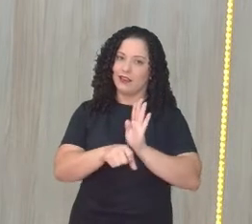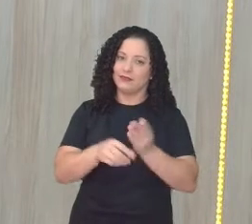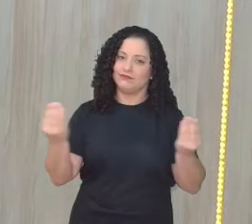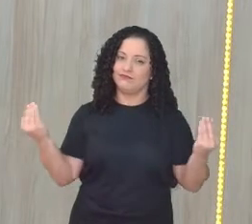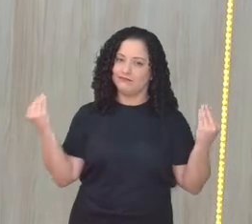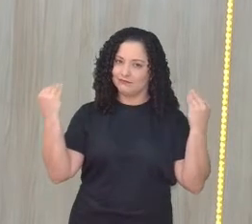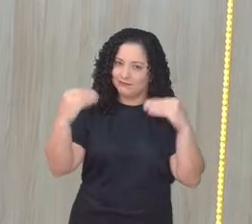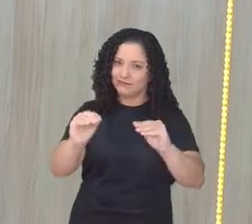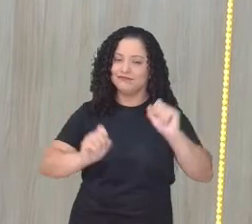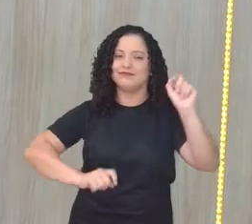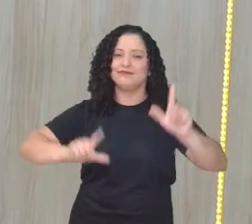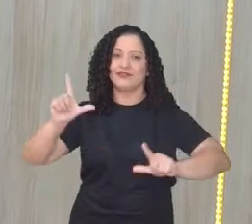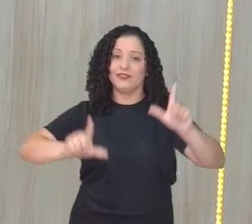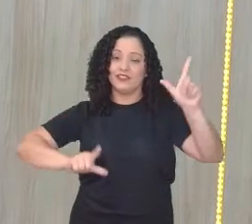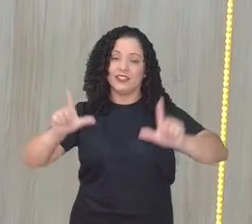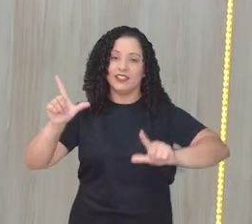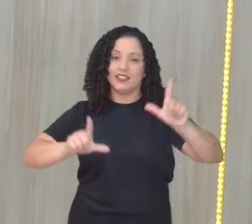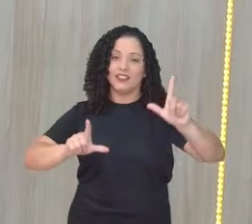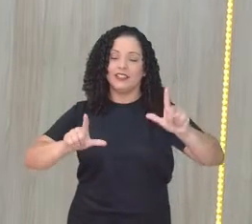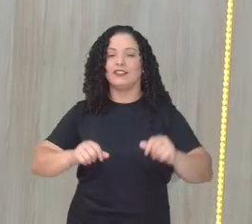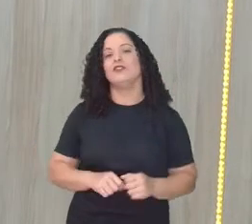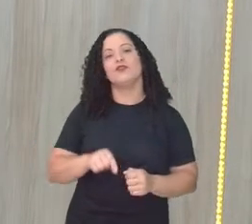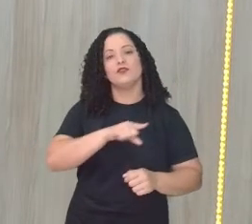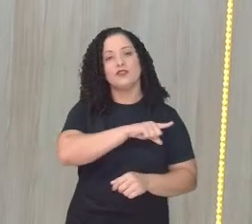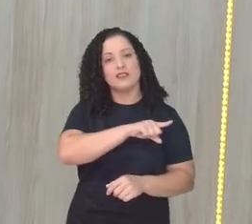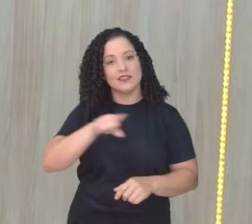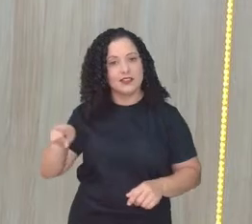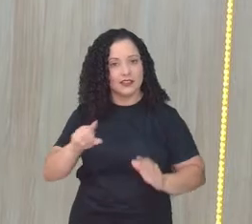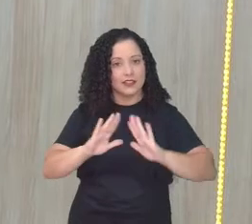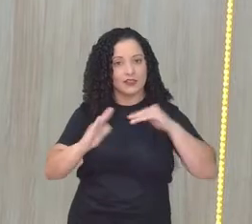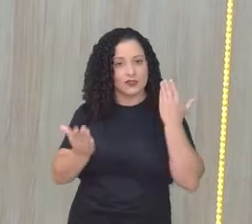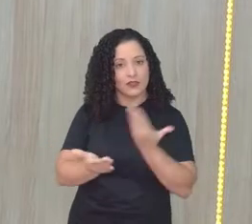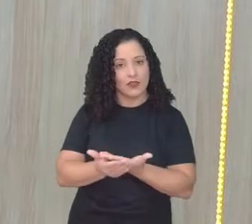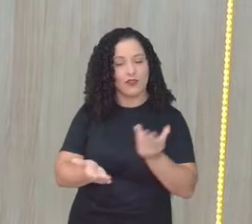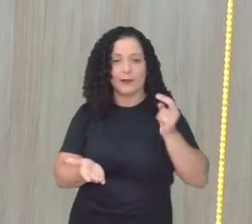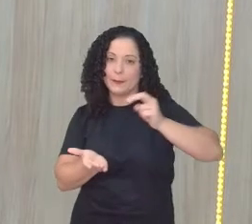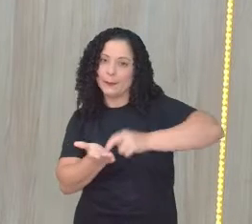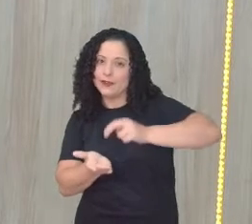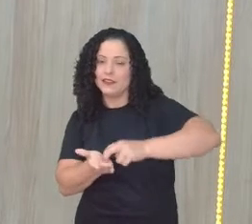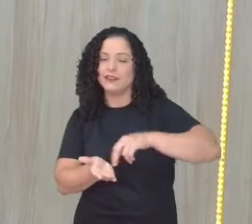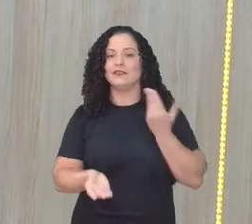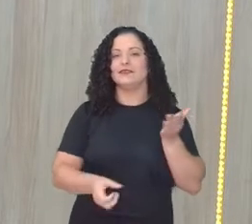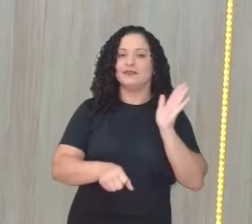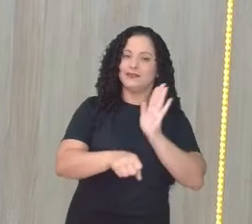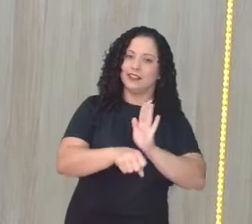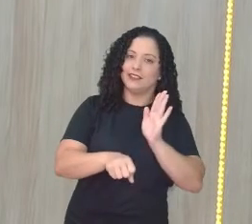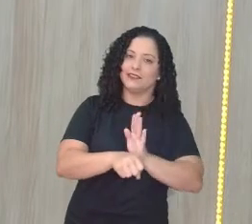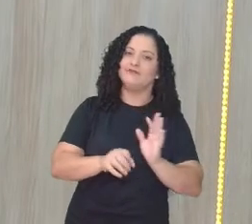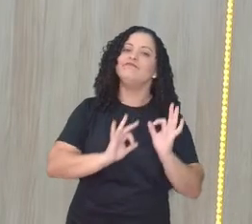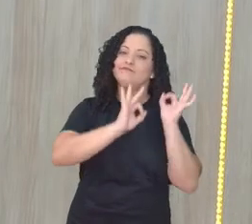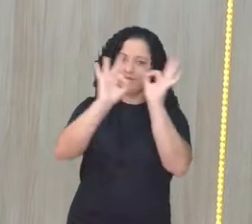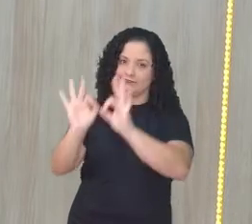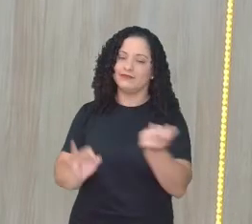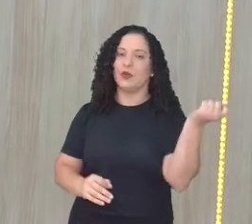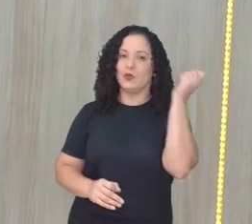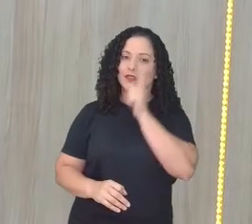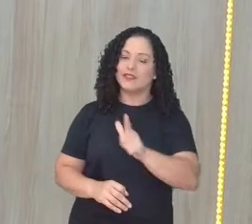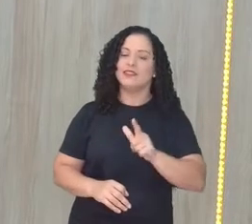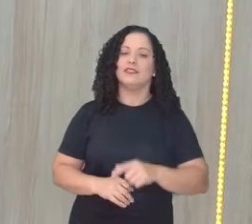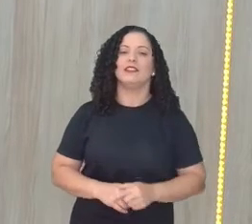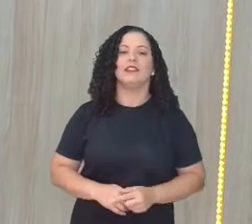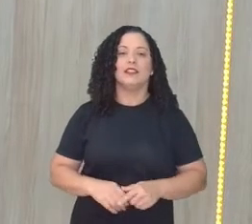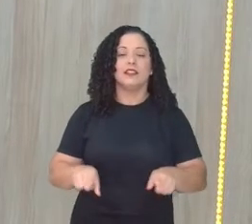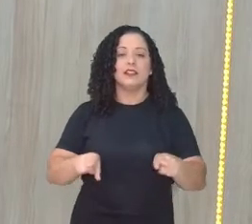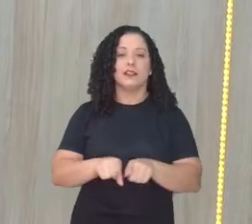turno da tarde, porque se você está na escola de manhã, você pode assistir a aula no turno da tarde. Essa aula